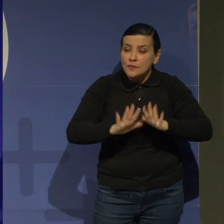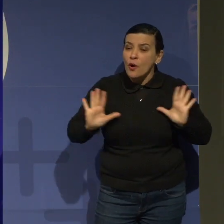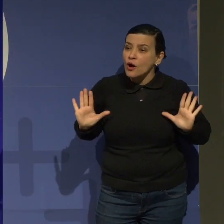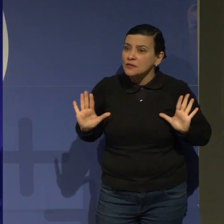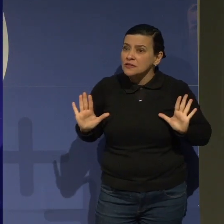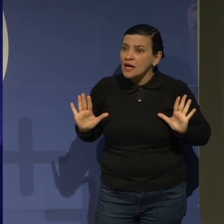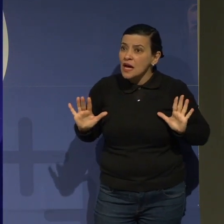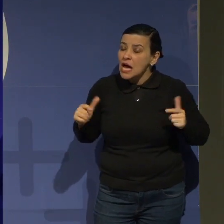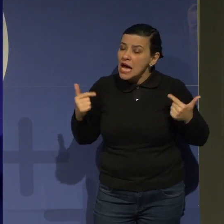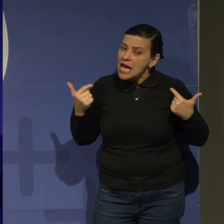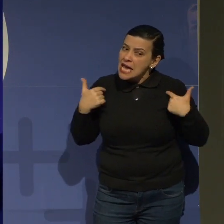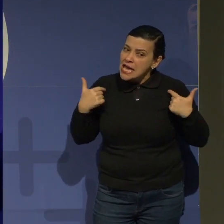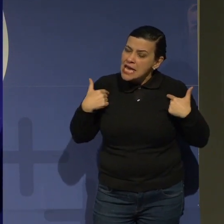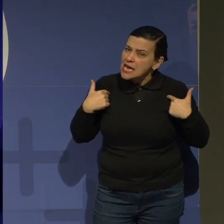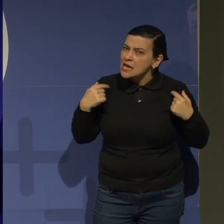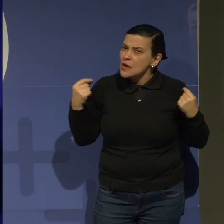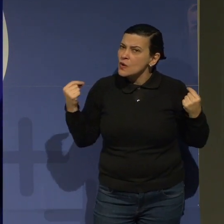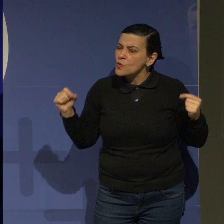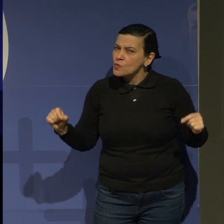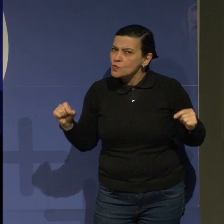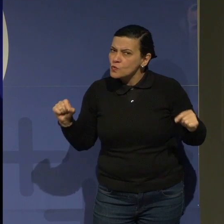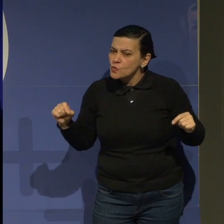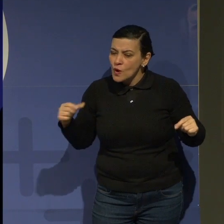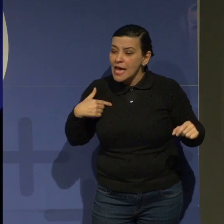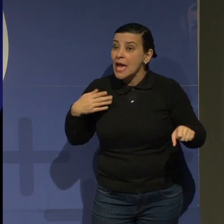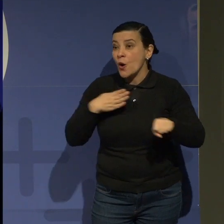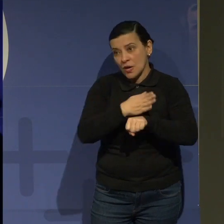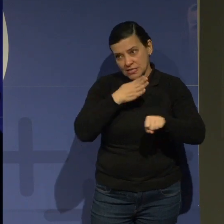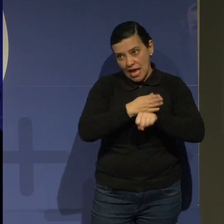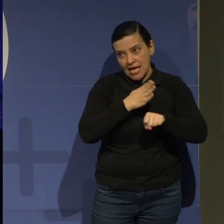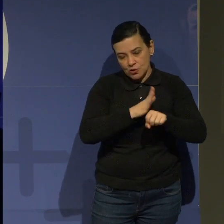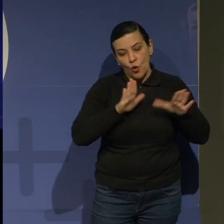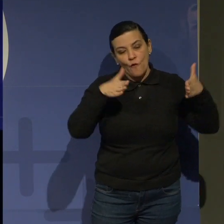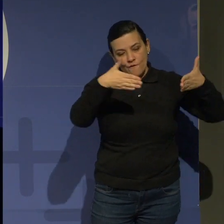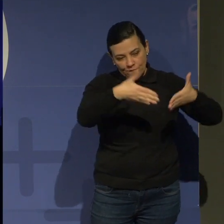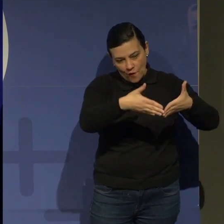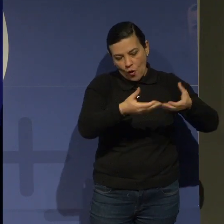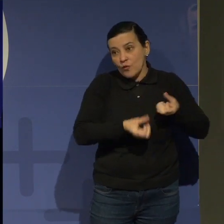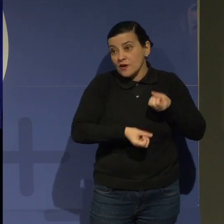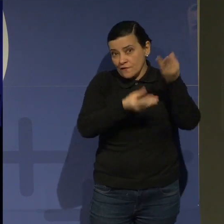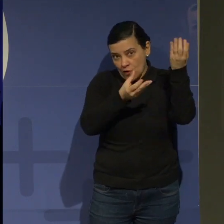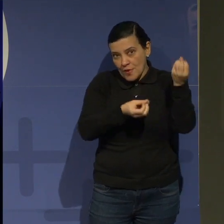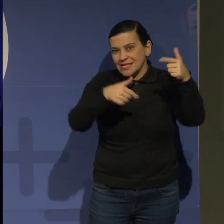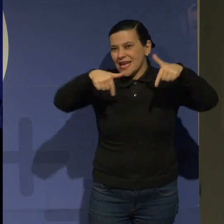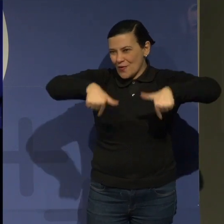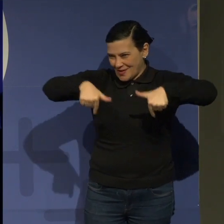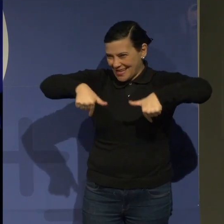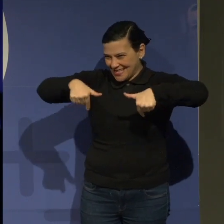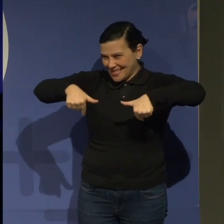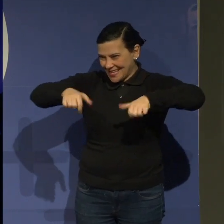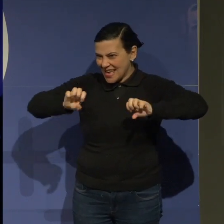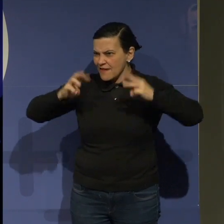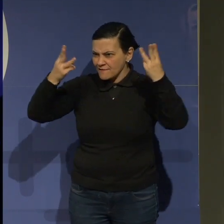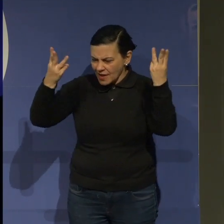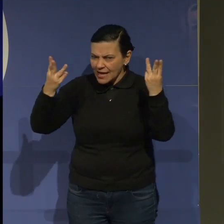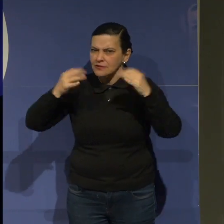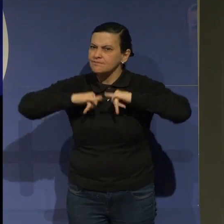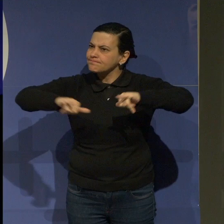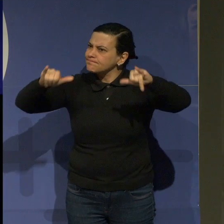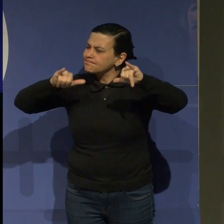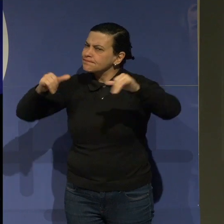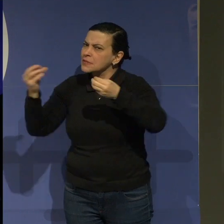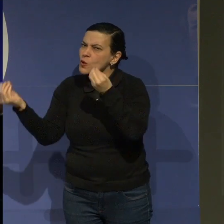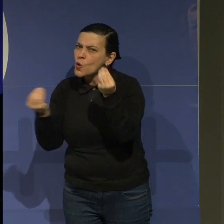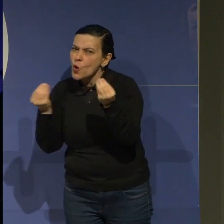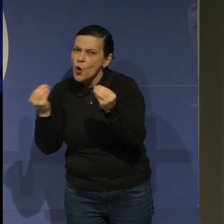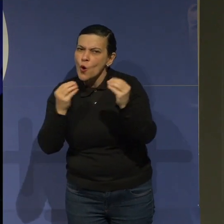acessos. Eu acabo ficando mais no acesso à informação. E eu acredito que esse evento traz muito esse foco de como a gente